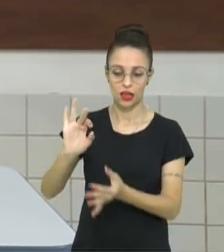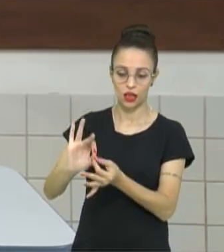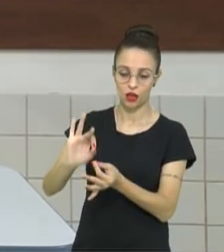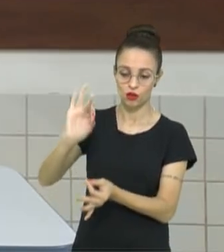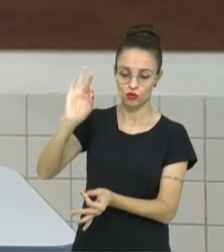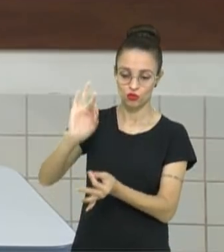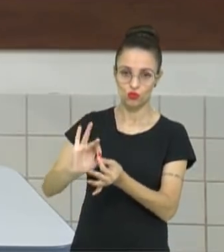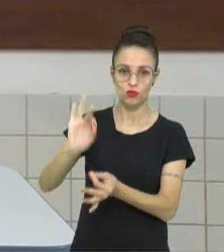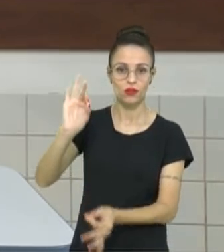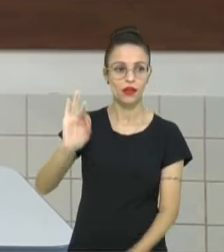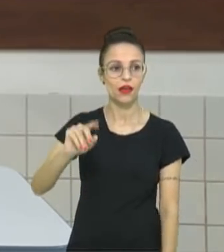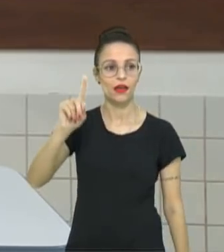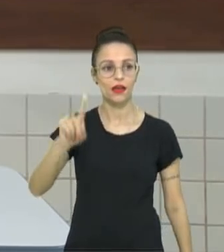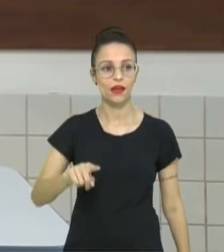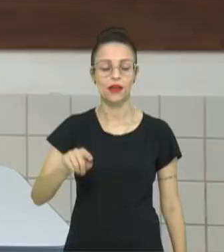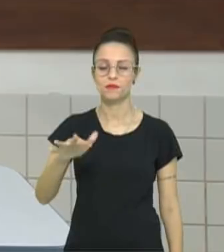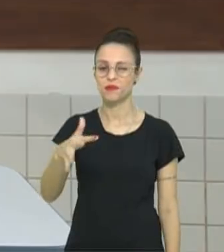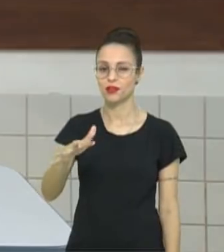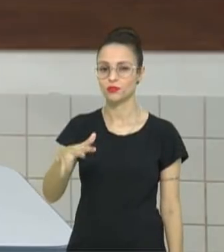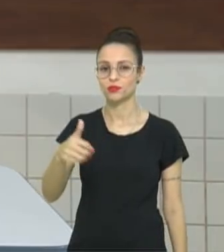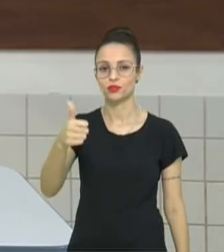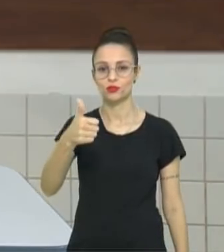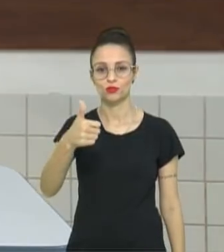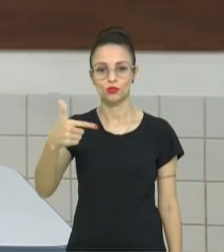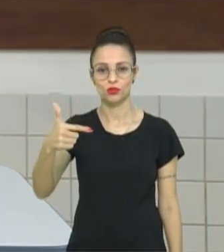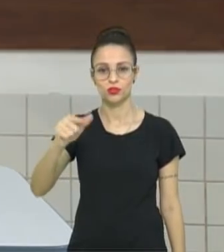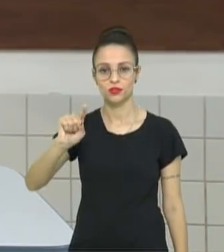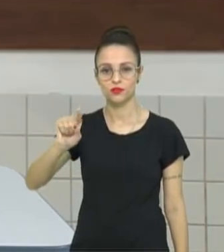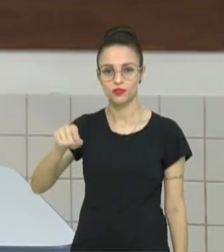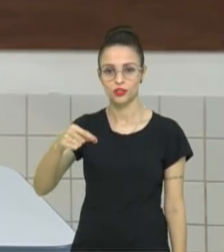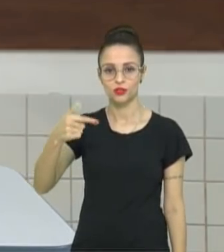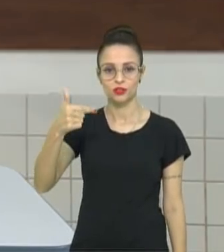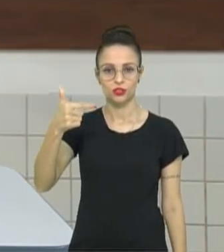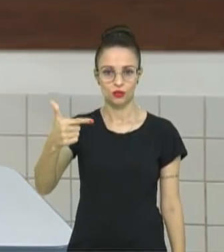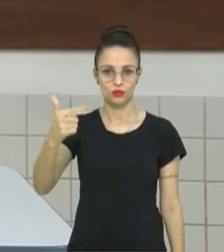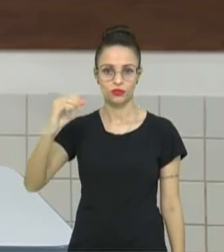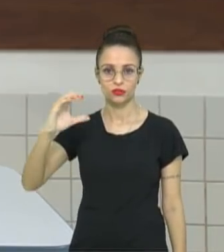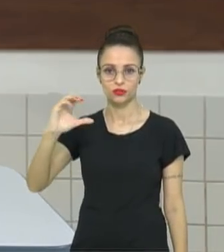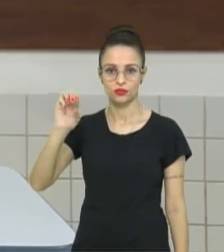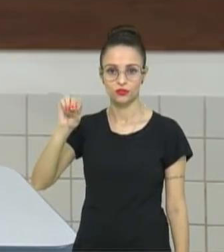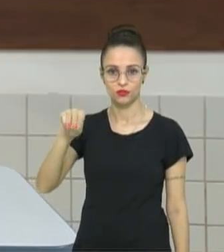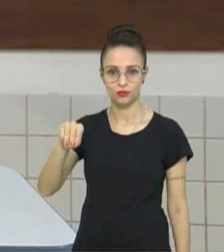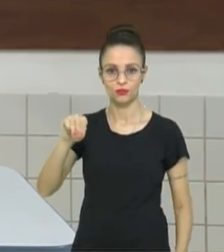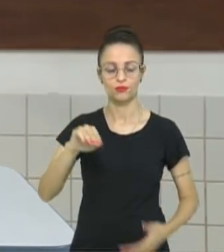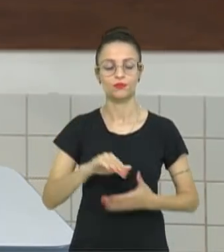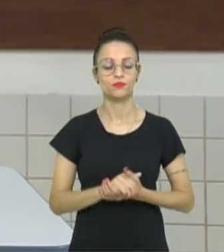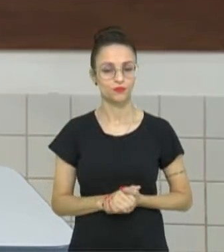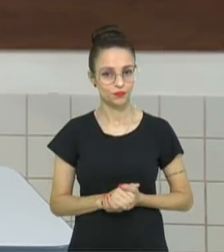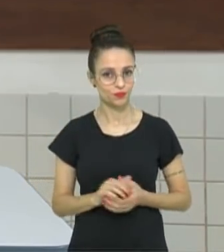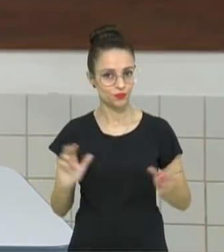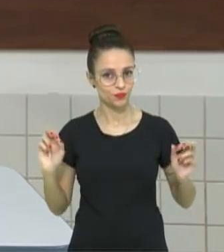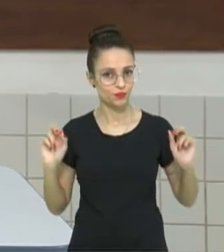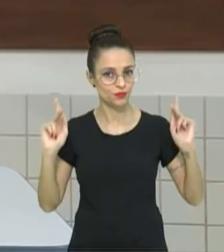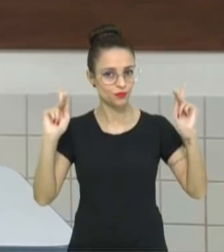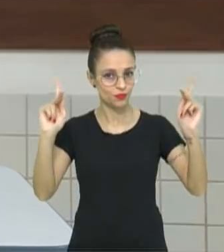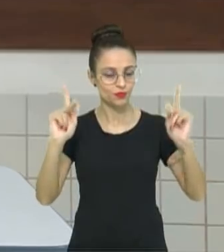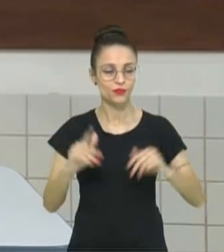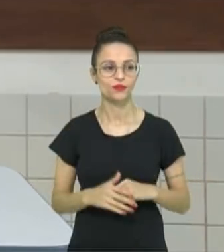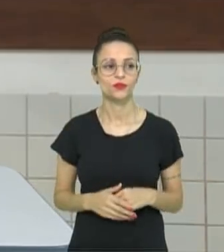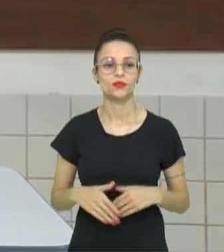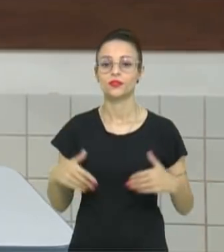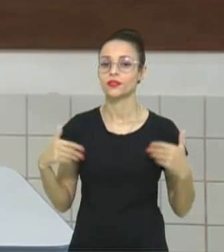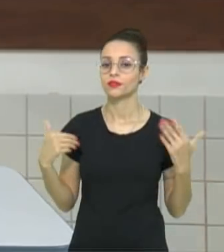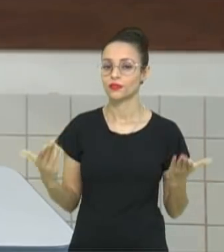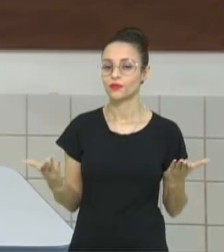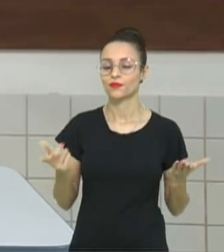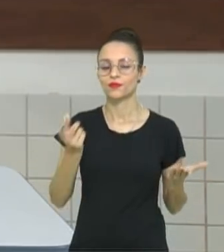que o Júlio fez, mede aproximadamente 12,2 centímetros. Ok, gente? Então, você veja